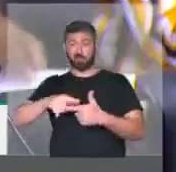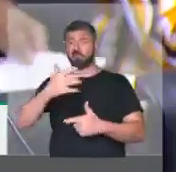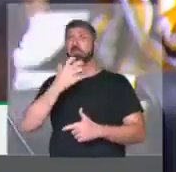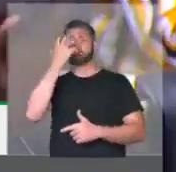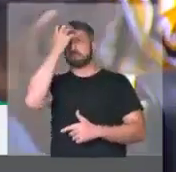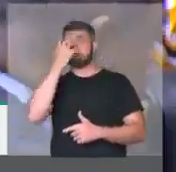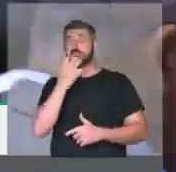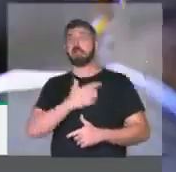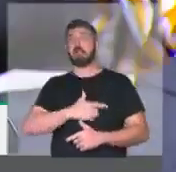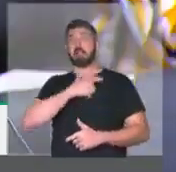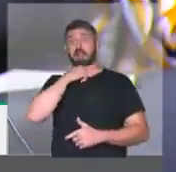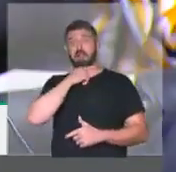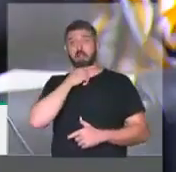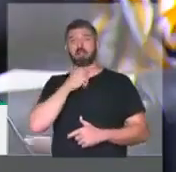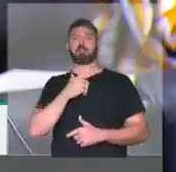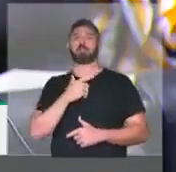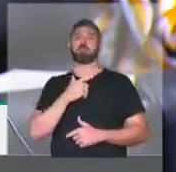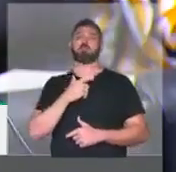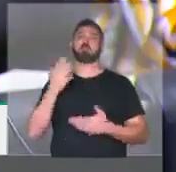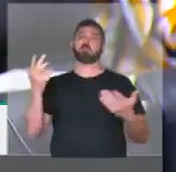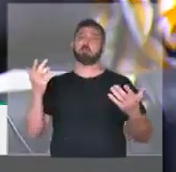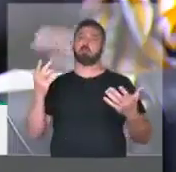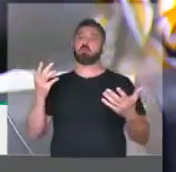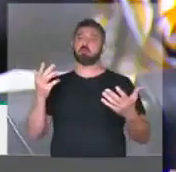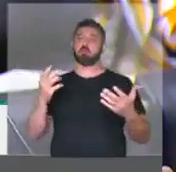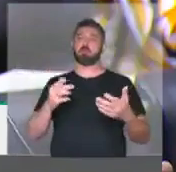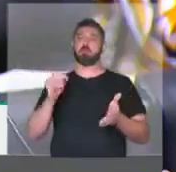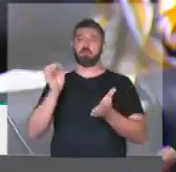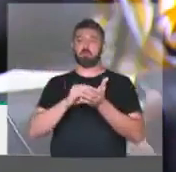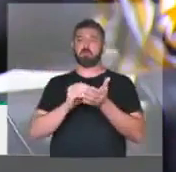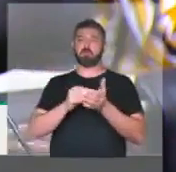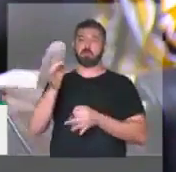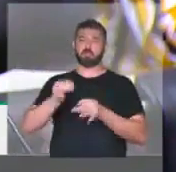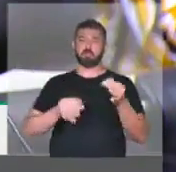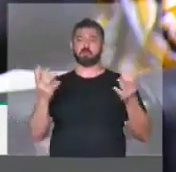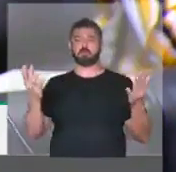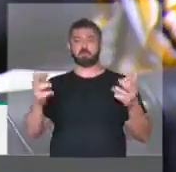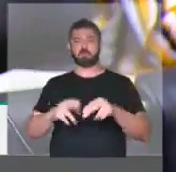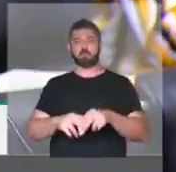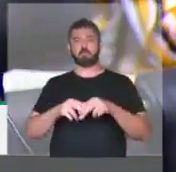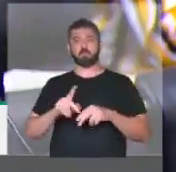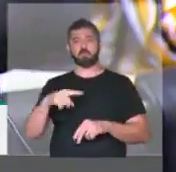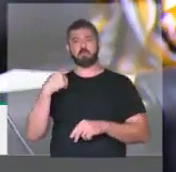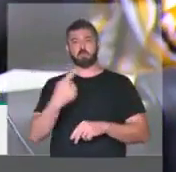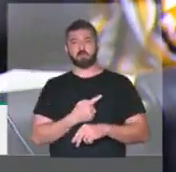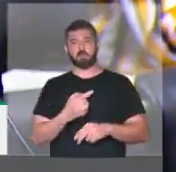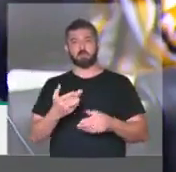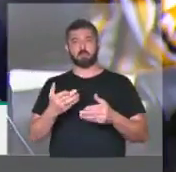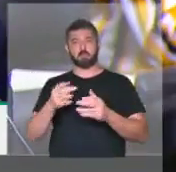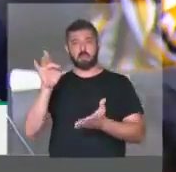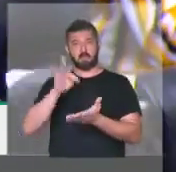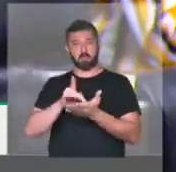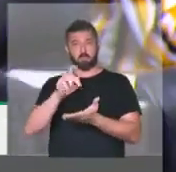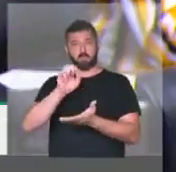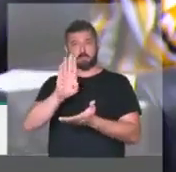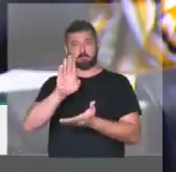mais pobres, seria uma tremenda injustiça e, portanto, dentro dessa realidade, o PSB indica sim.